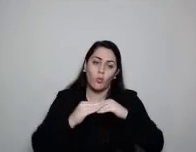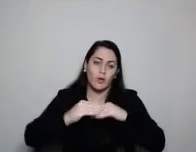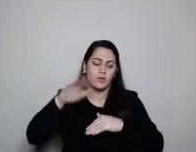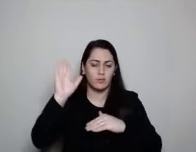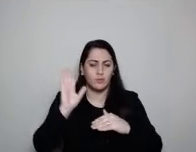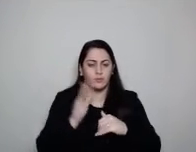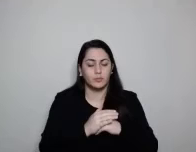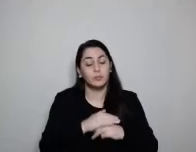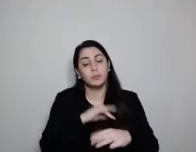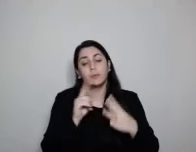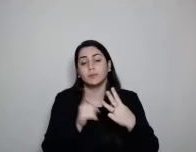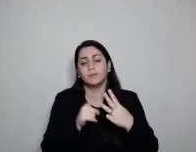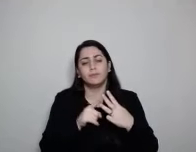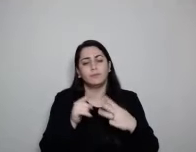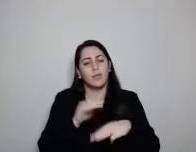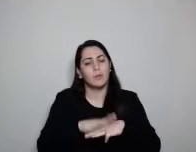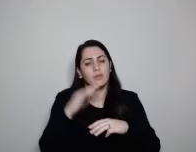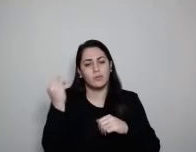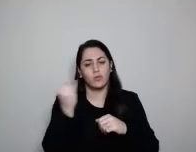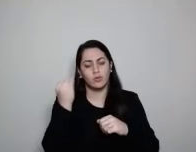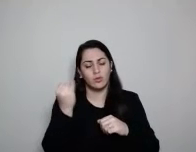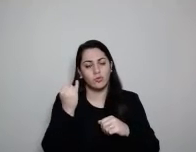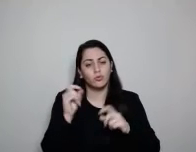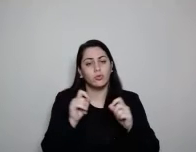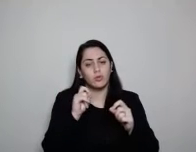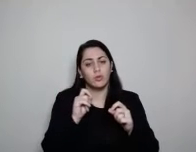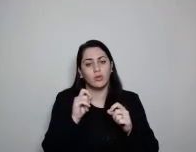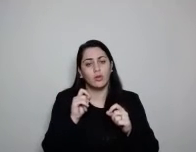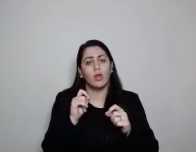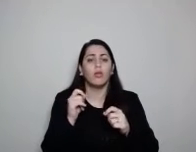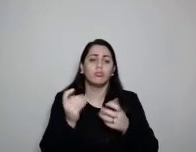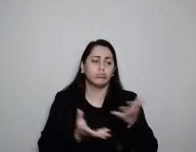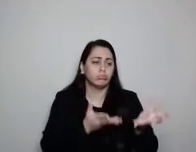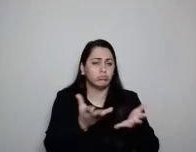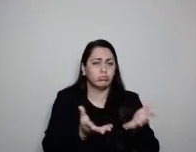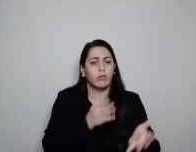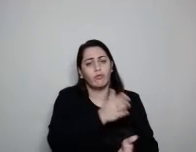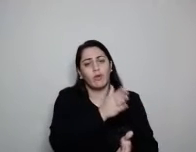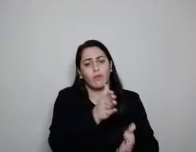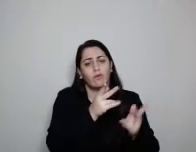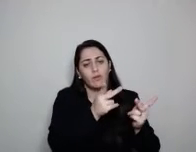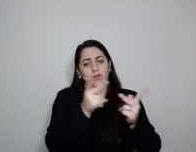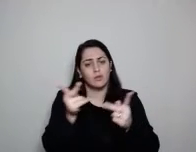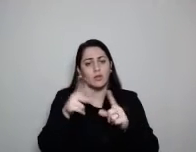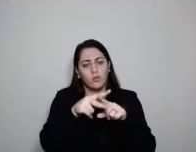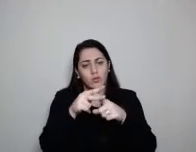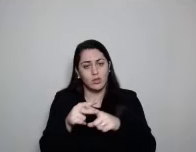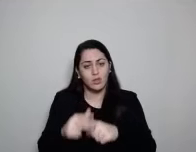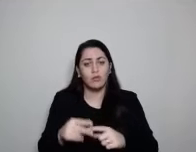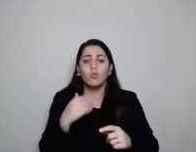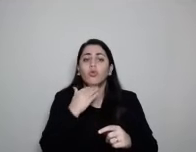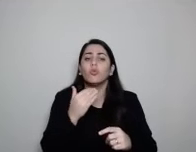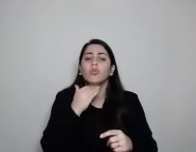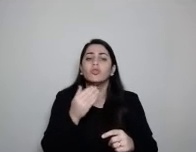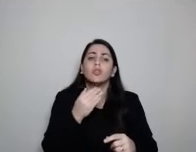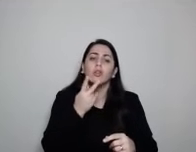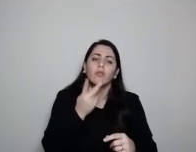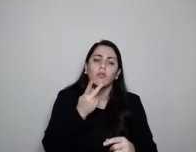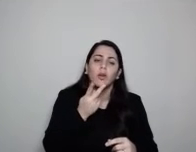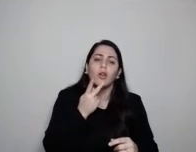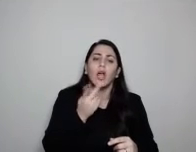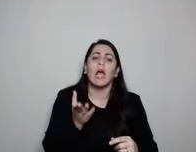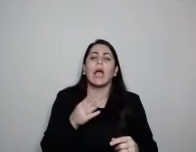o terceiro e mais importante requisito, que é exatamente a prestação dos serviços. Não adianta o parceiro ser classificado como sênior, ser classificado como master,